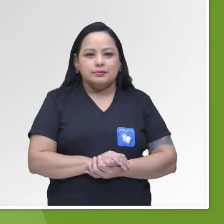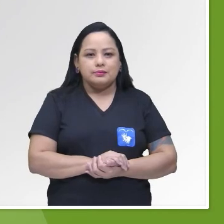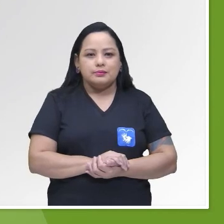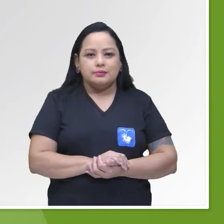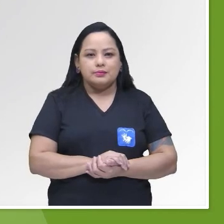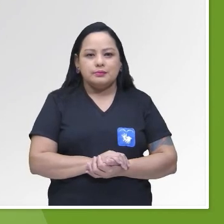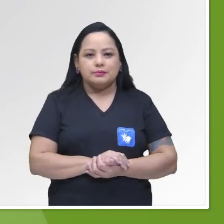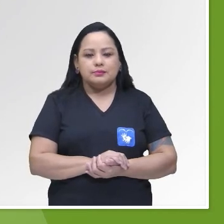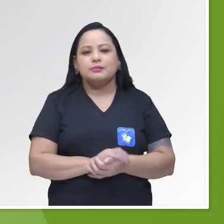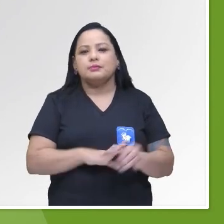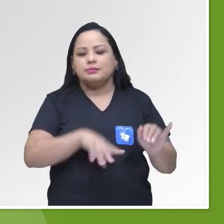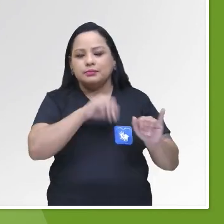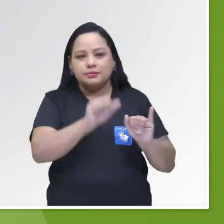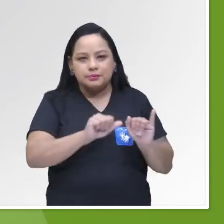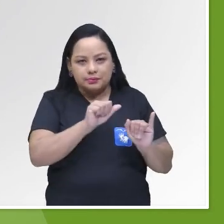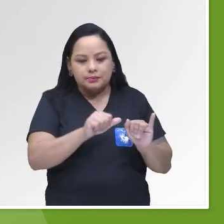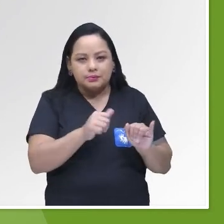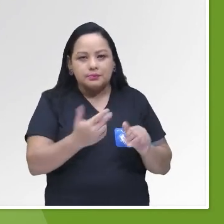reação química